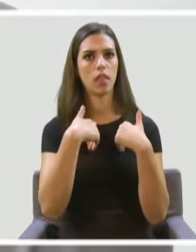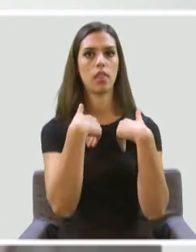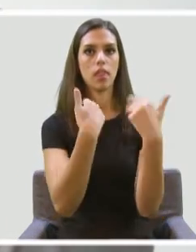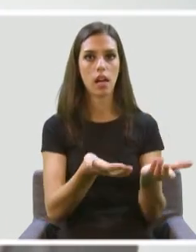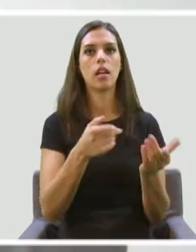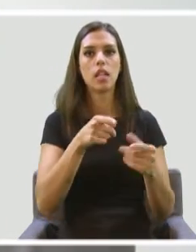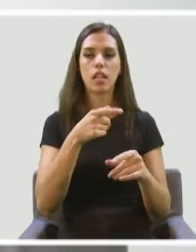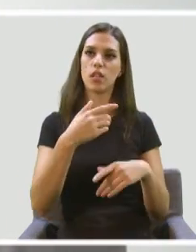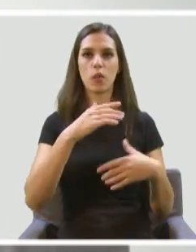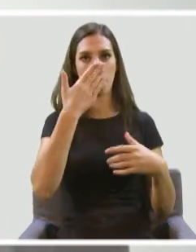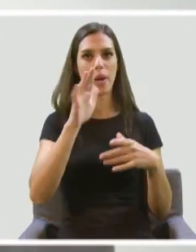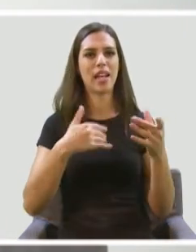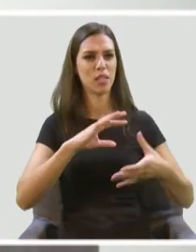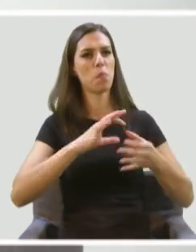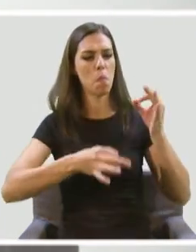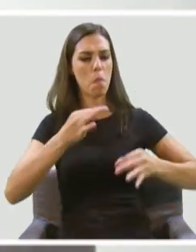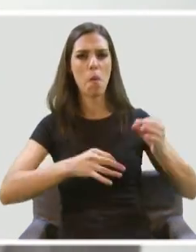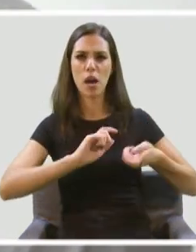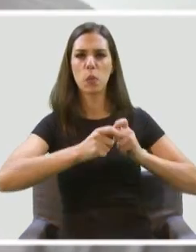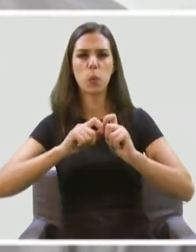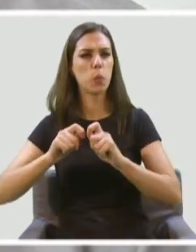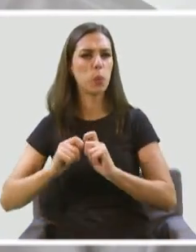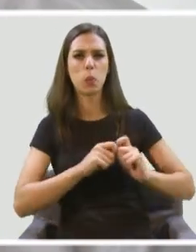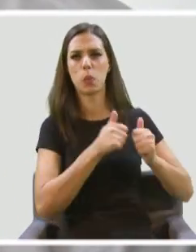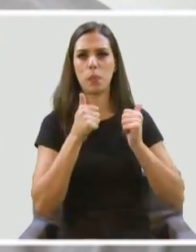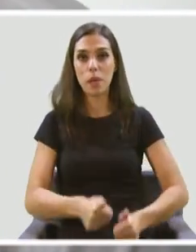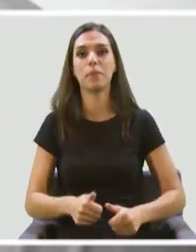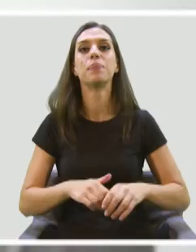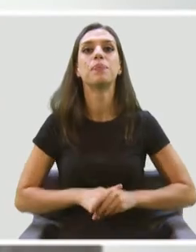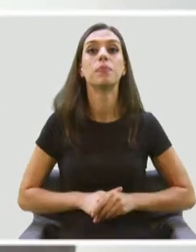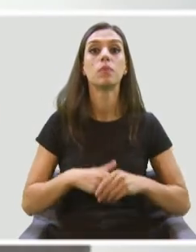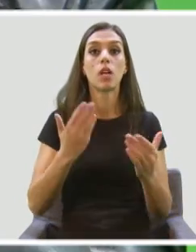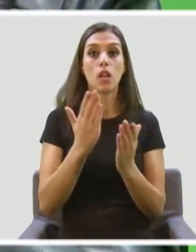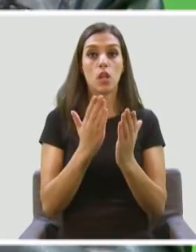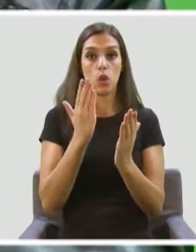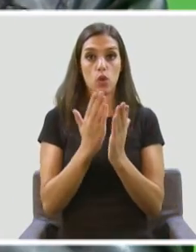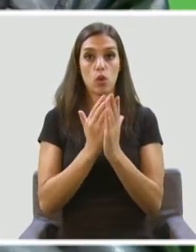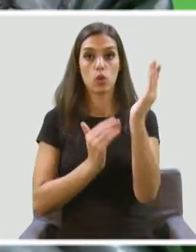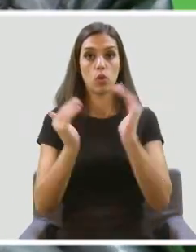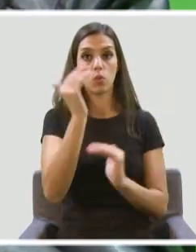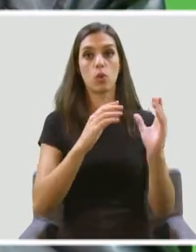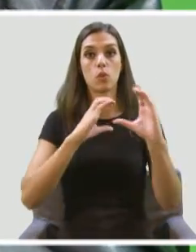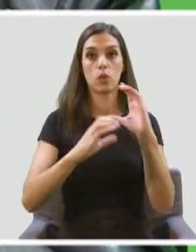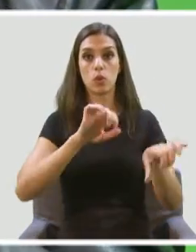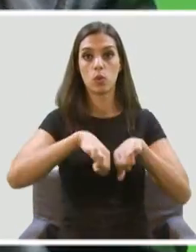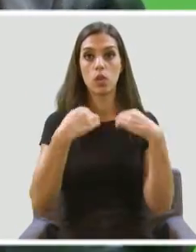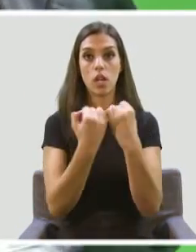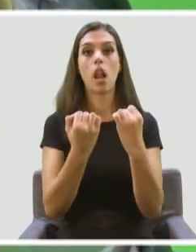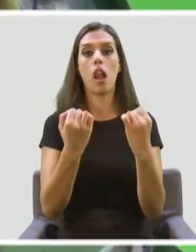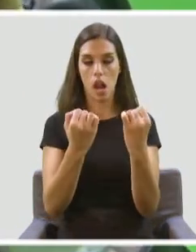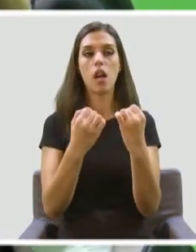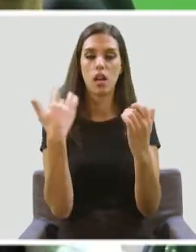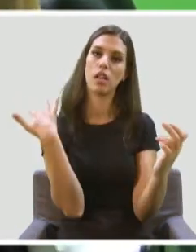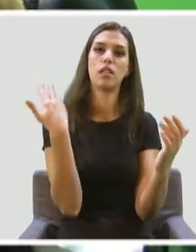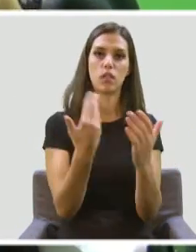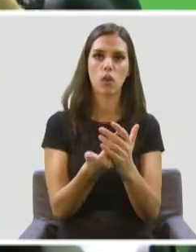mesma experiência ao próximo. Portanto, diria que é uma máquina muito bem oleada e já com os processos muito bem, muito, muito bem formatados. A Escola Superior de Comunicação Social tem